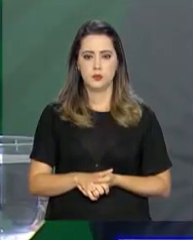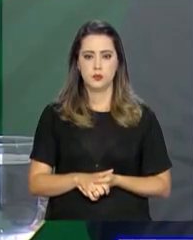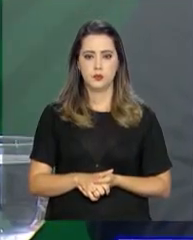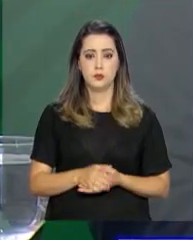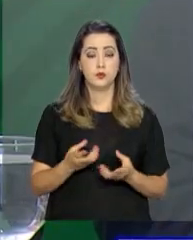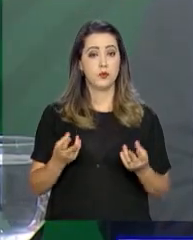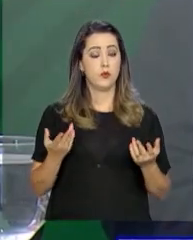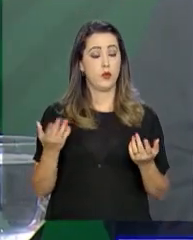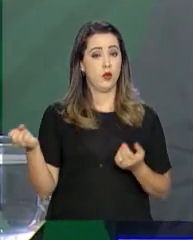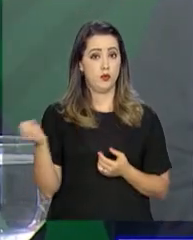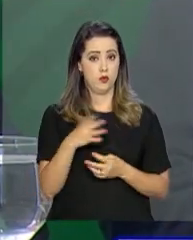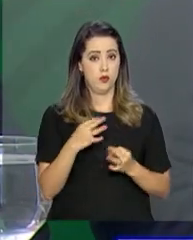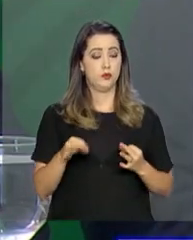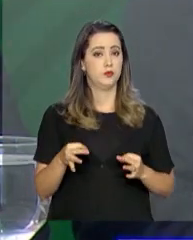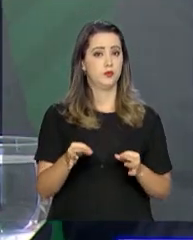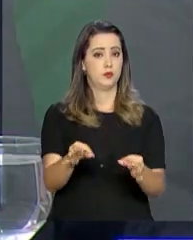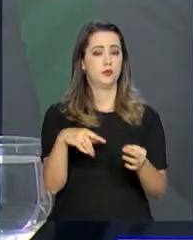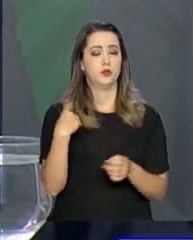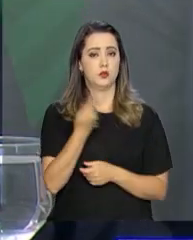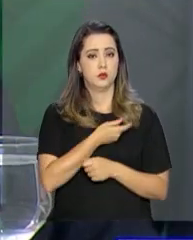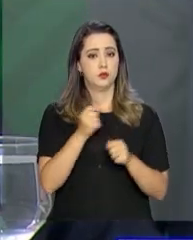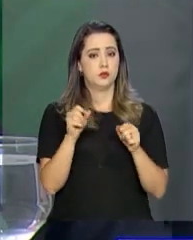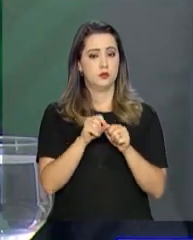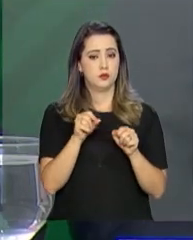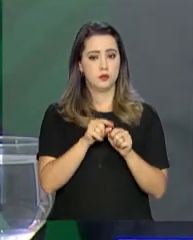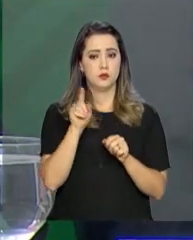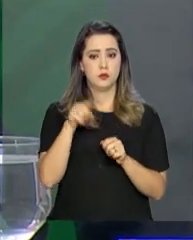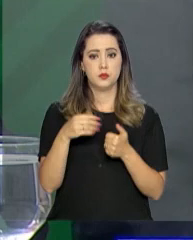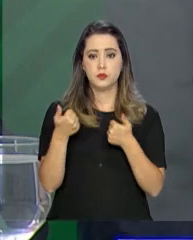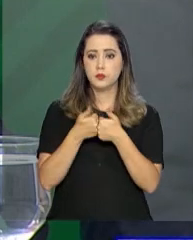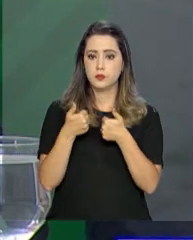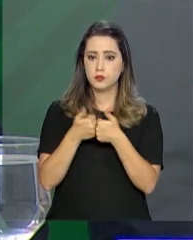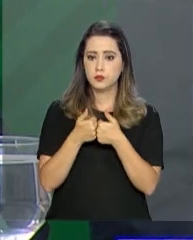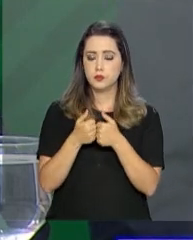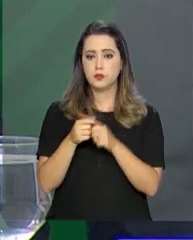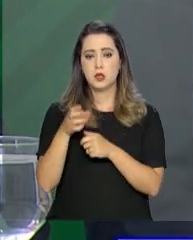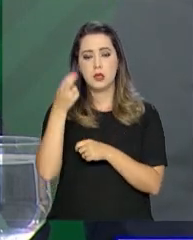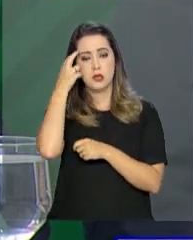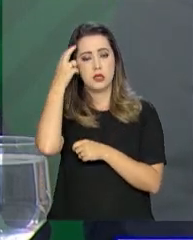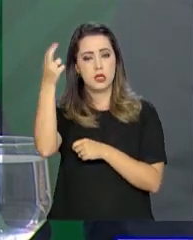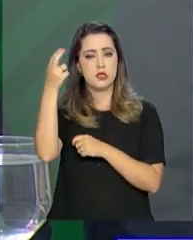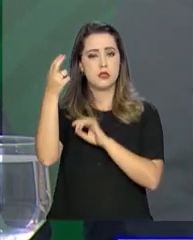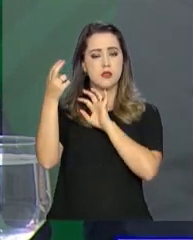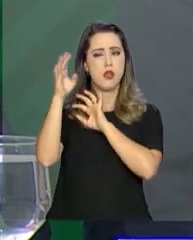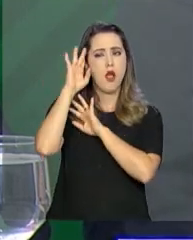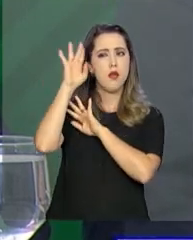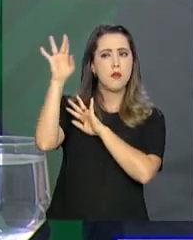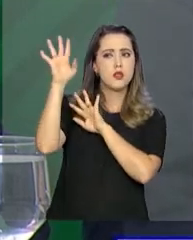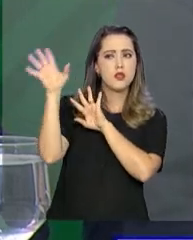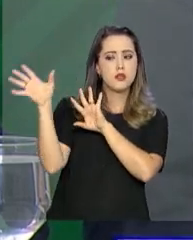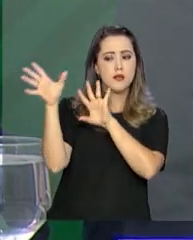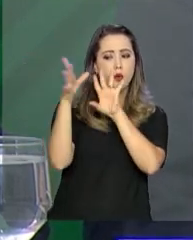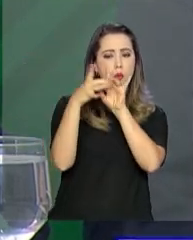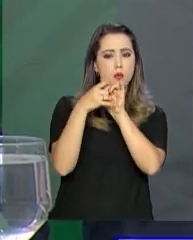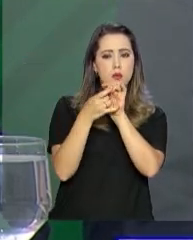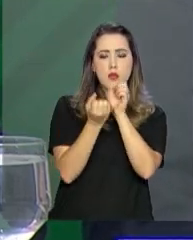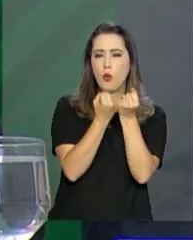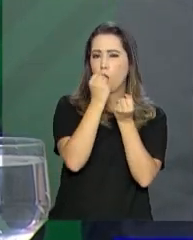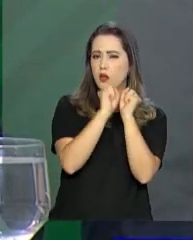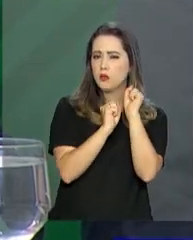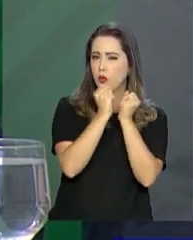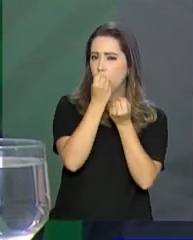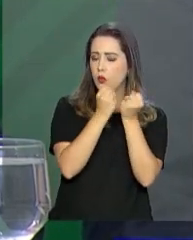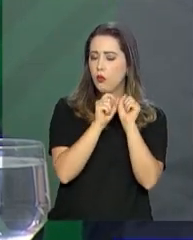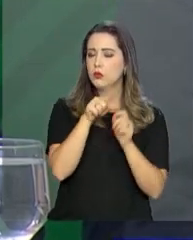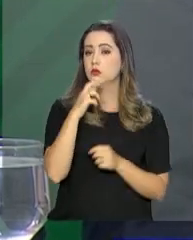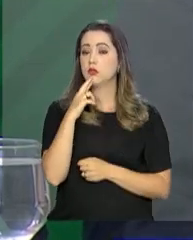Investir em inovação, como estamos fazendo, é aproximar a atividade criadora e a produção. É